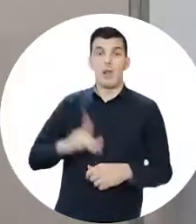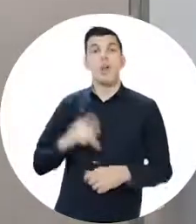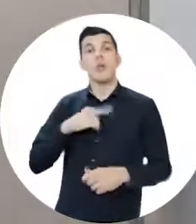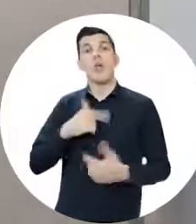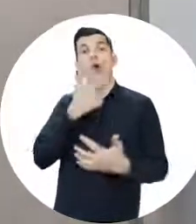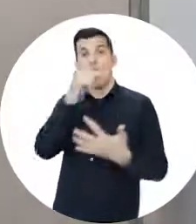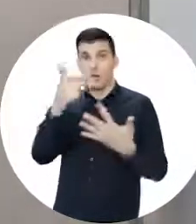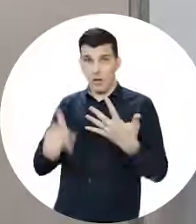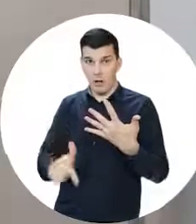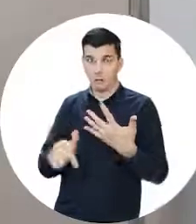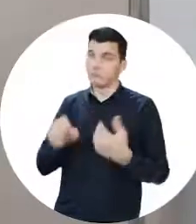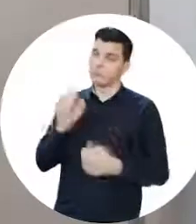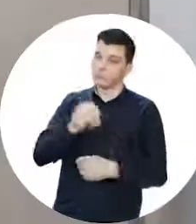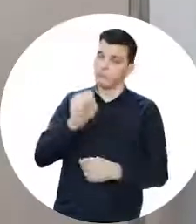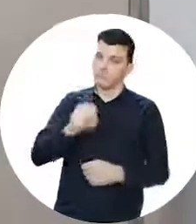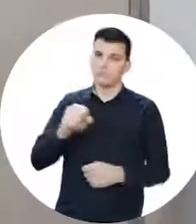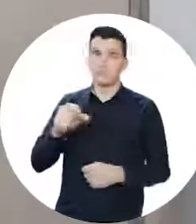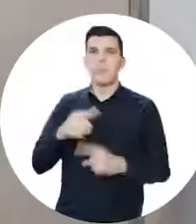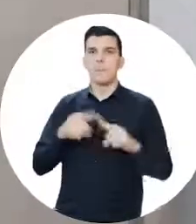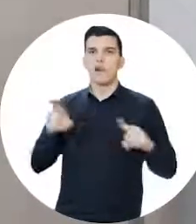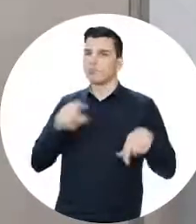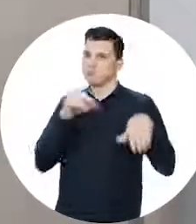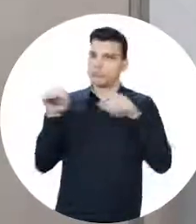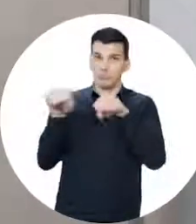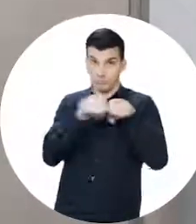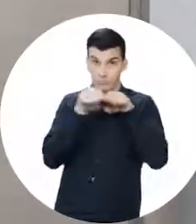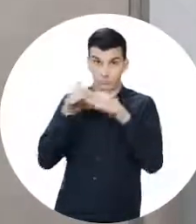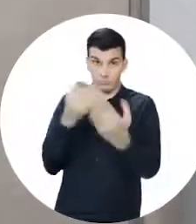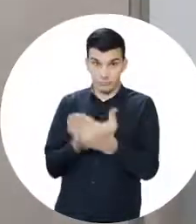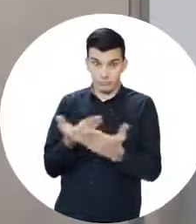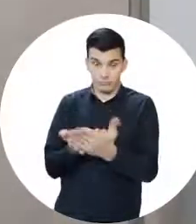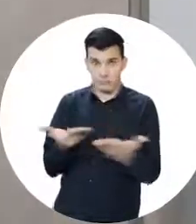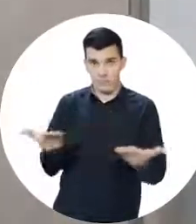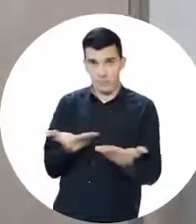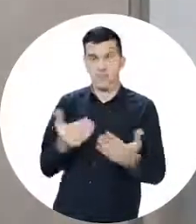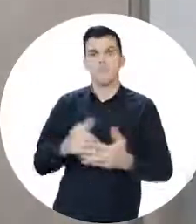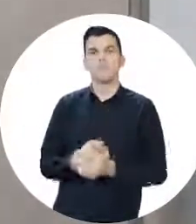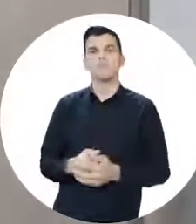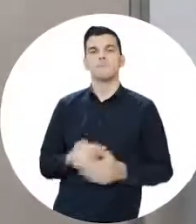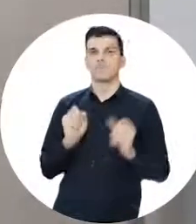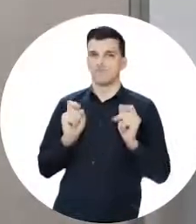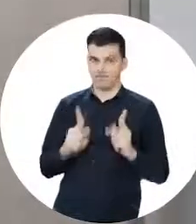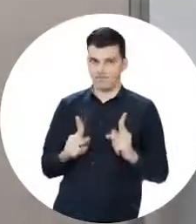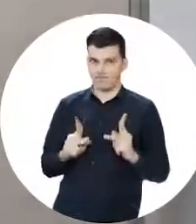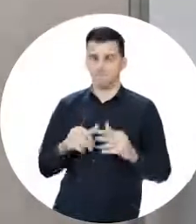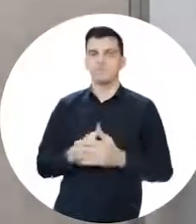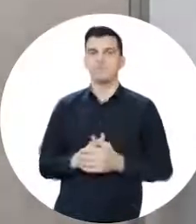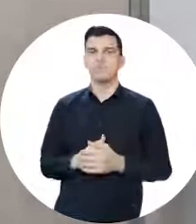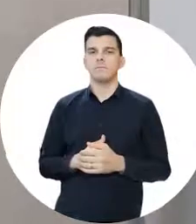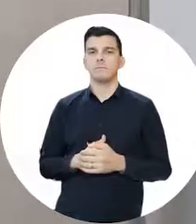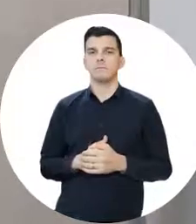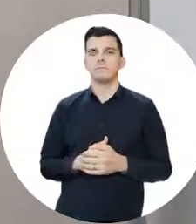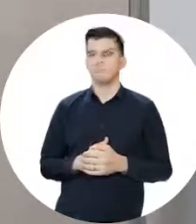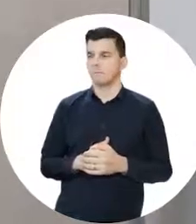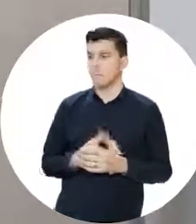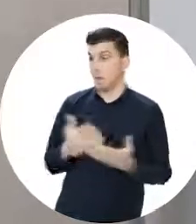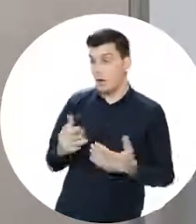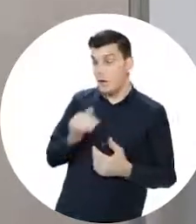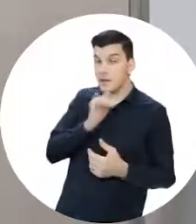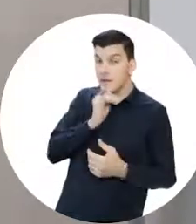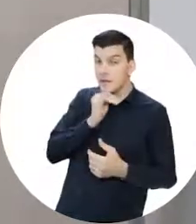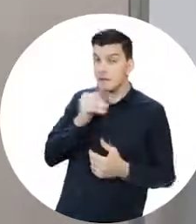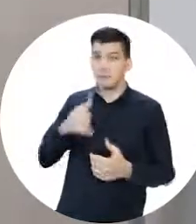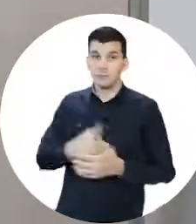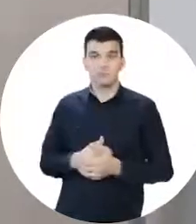outras variações? Existem. Mas a gente vai padronizar na nossa aula de hoje grama por litro. Beleza? Então vamos lá, pegando os